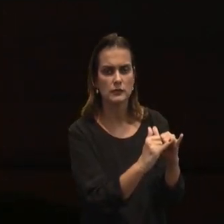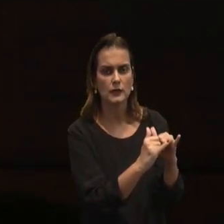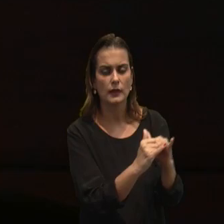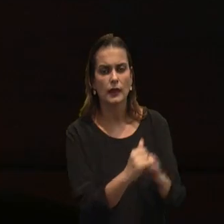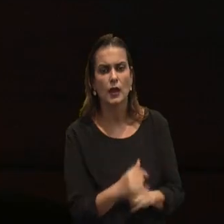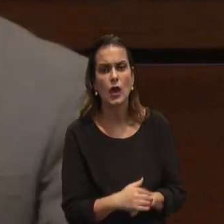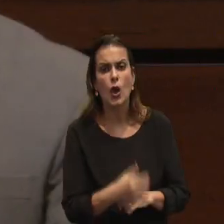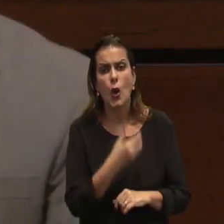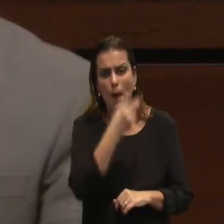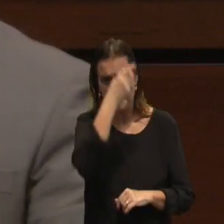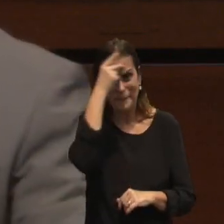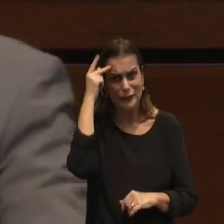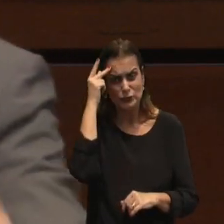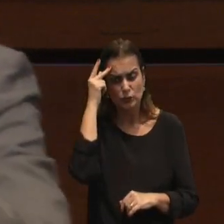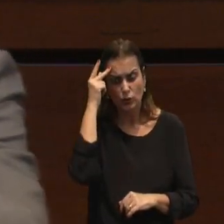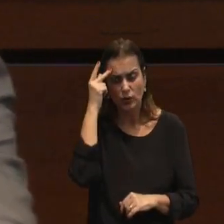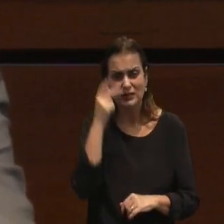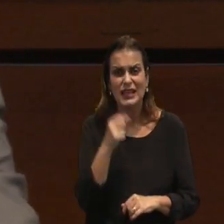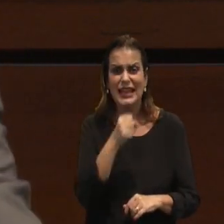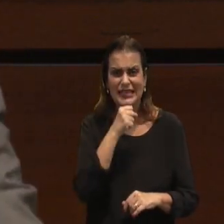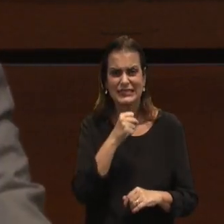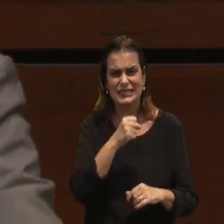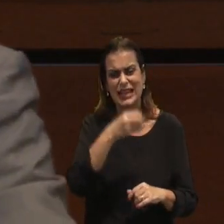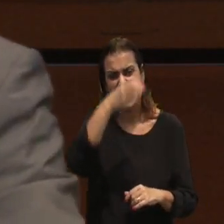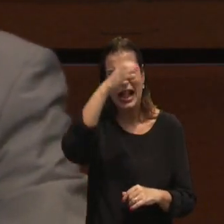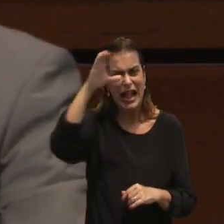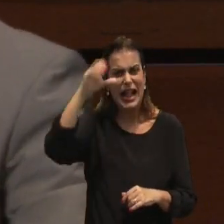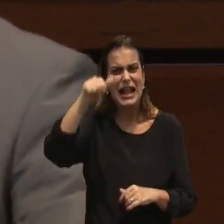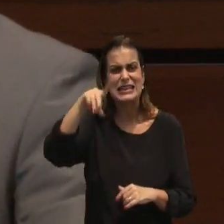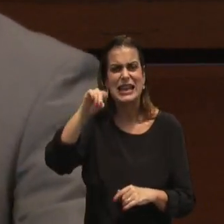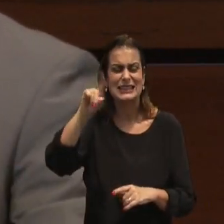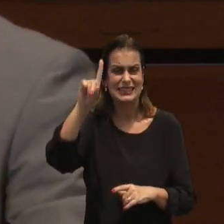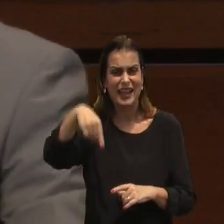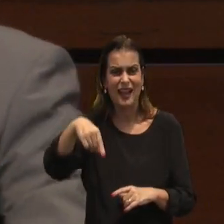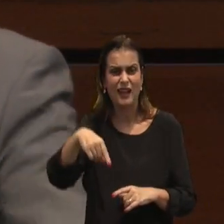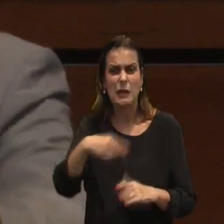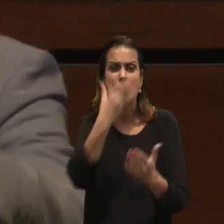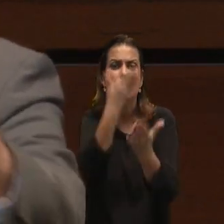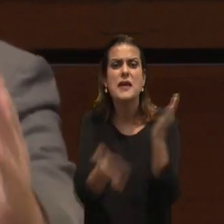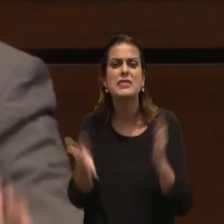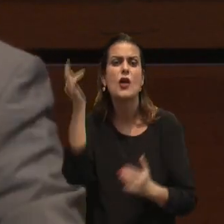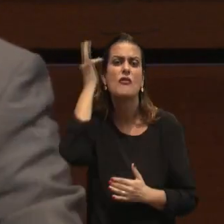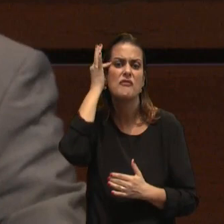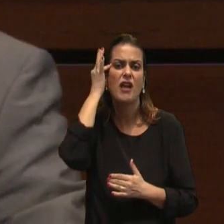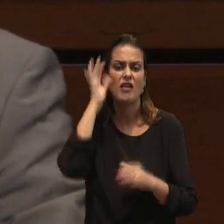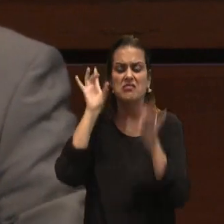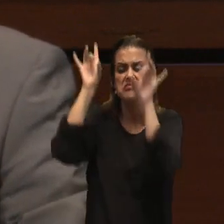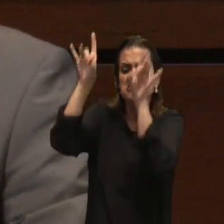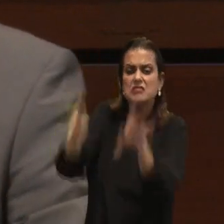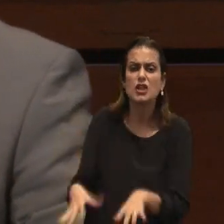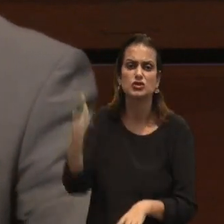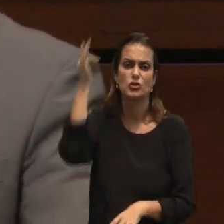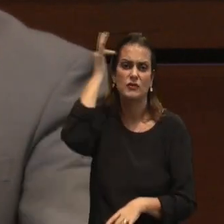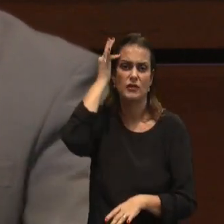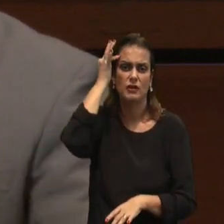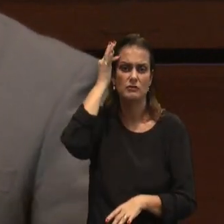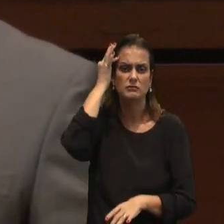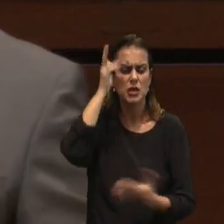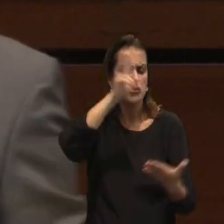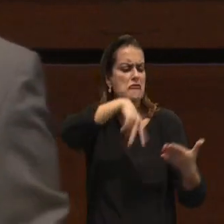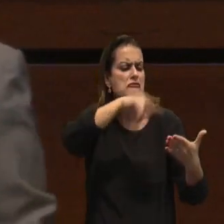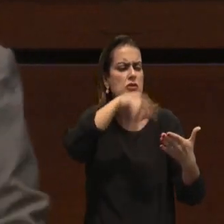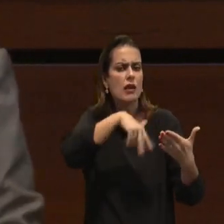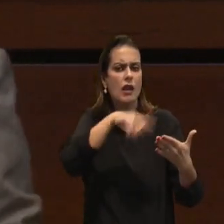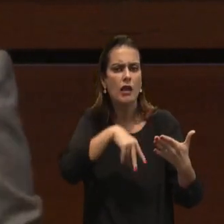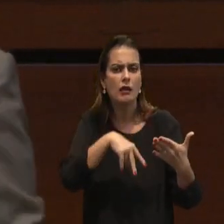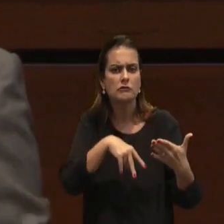uma banda canadense, que neste tempo de pandemia, ele perdeu a fé ou ele abandonou a sua fé. E eu fui ler a